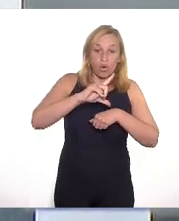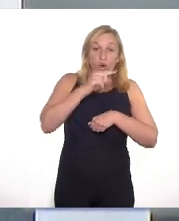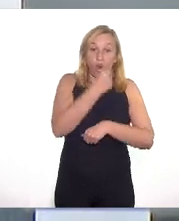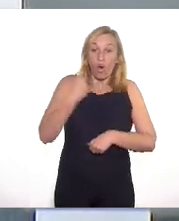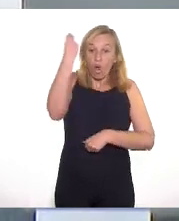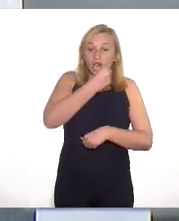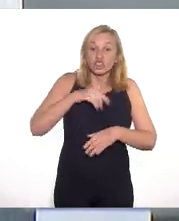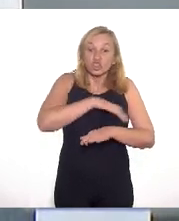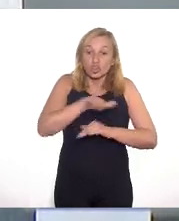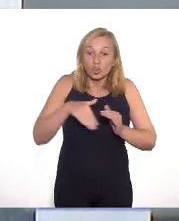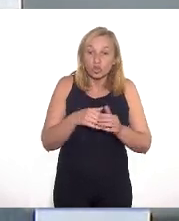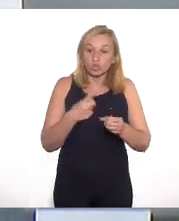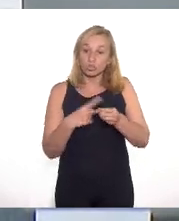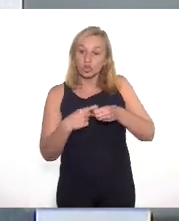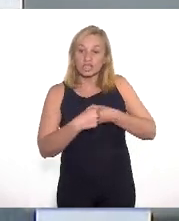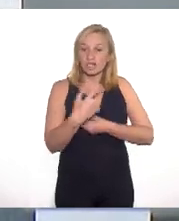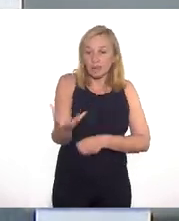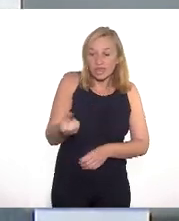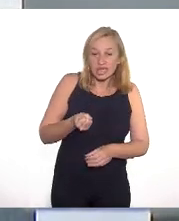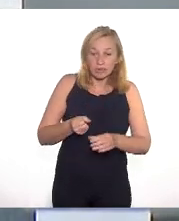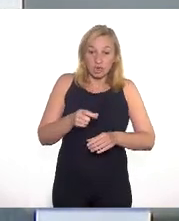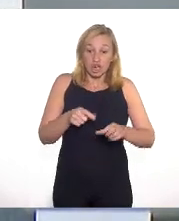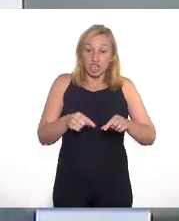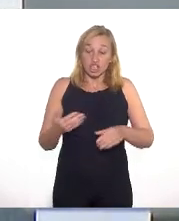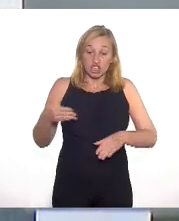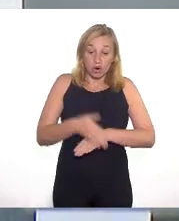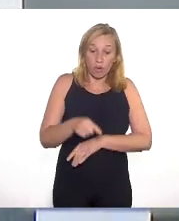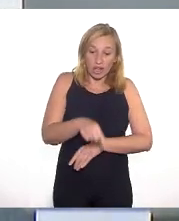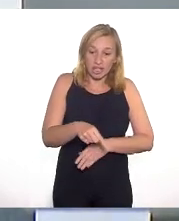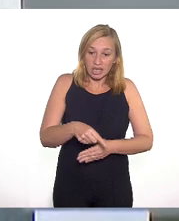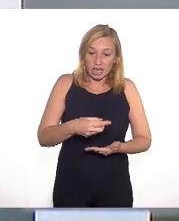vacina. Chegou aqui, ela é separada em 4 horas.